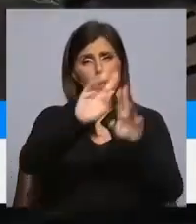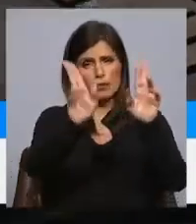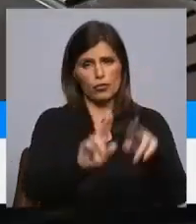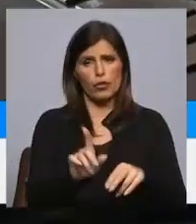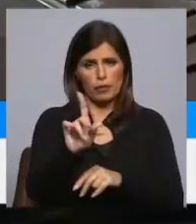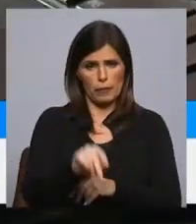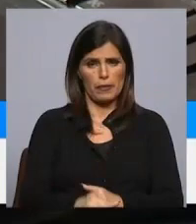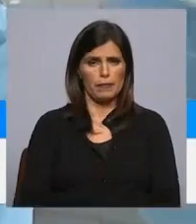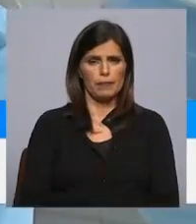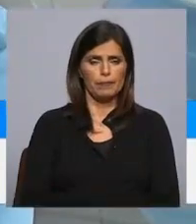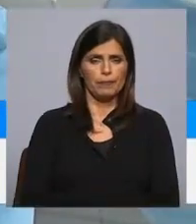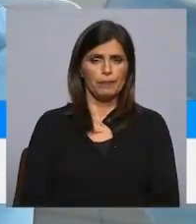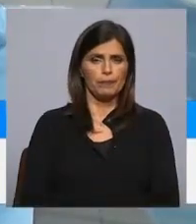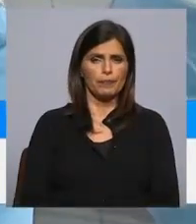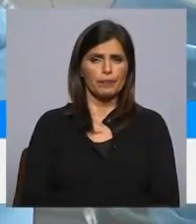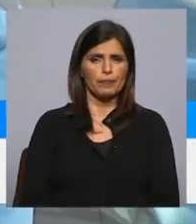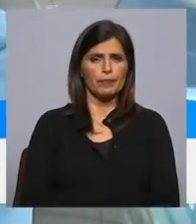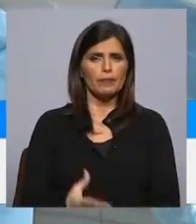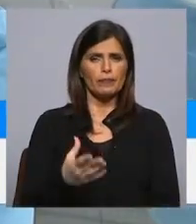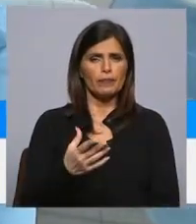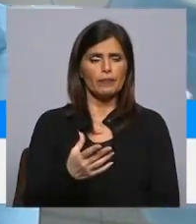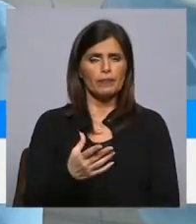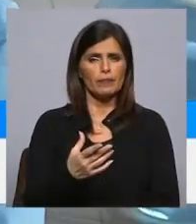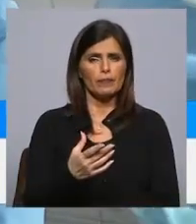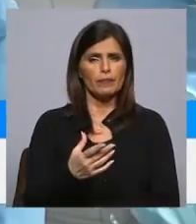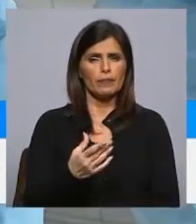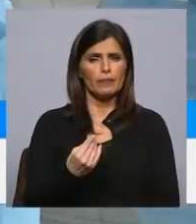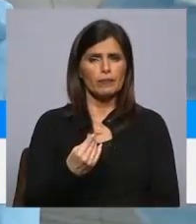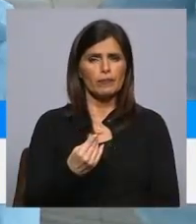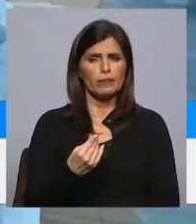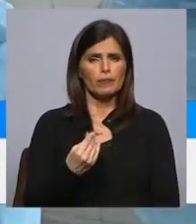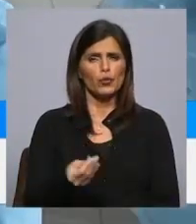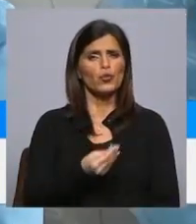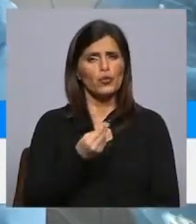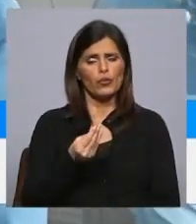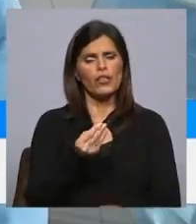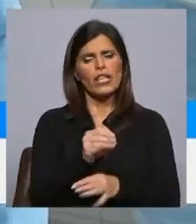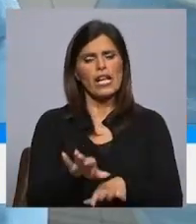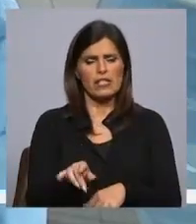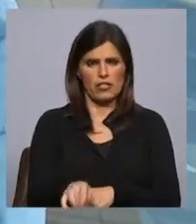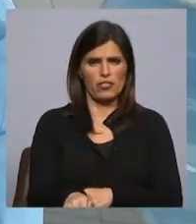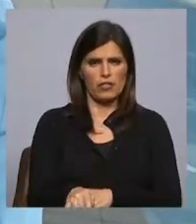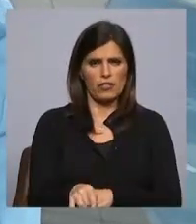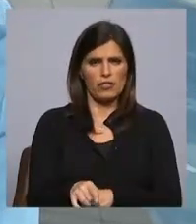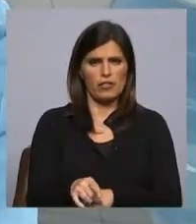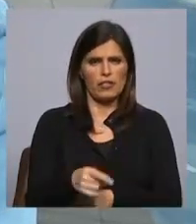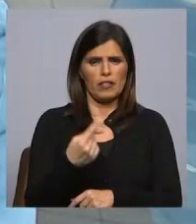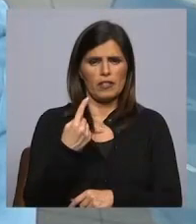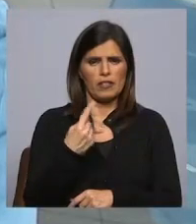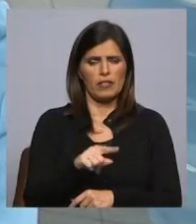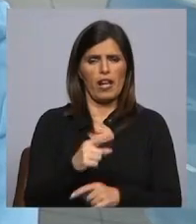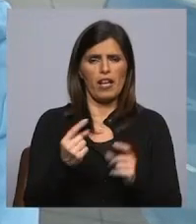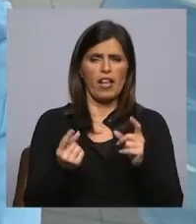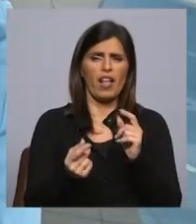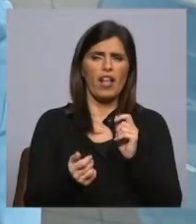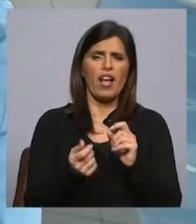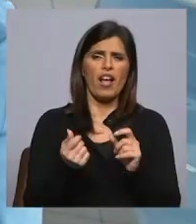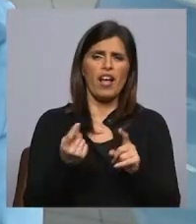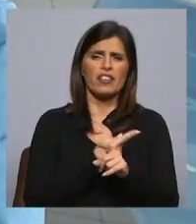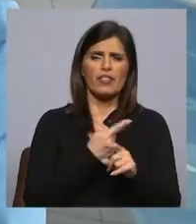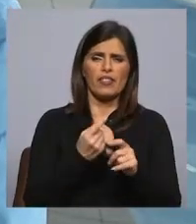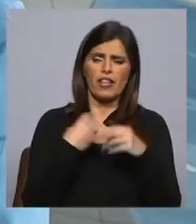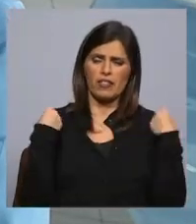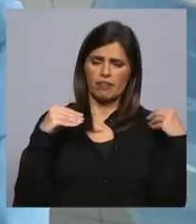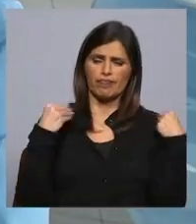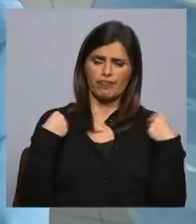internacionais. Desde muito novos, criancinhas que praticam as suas atividades